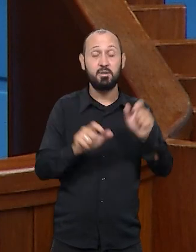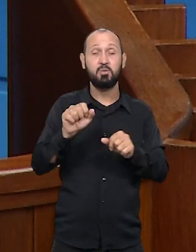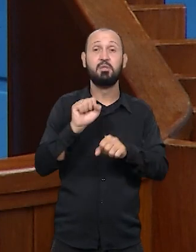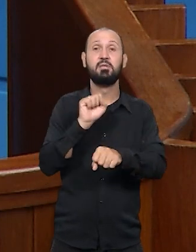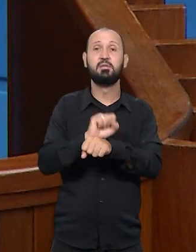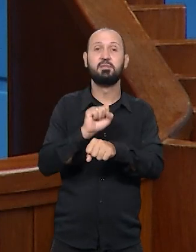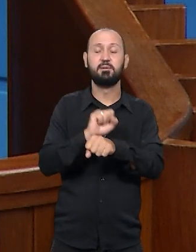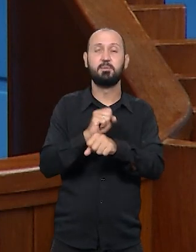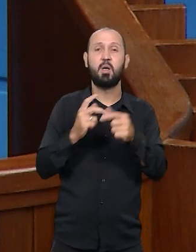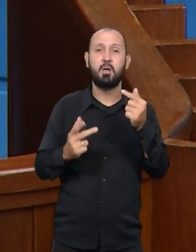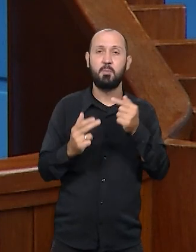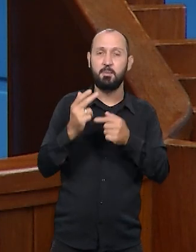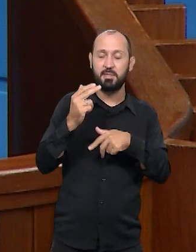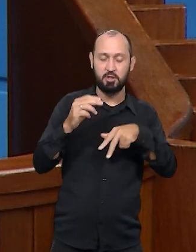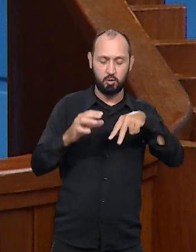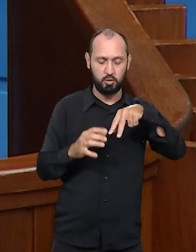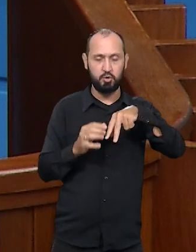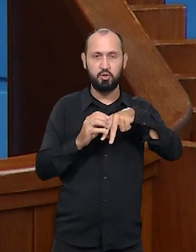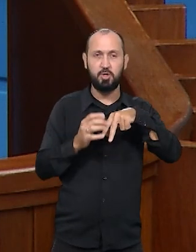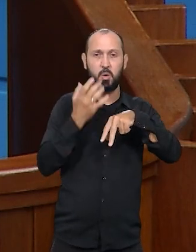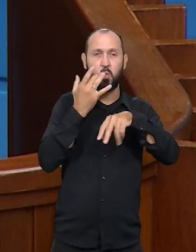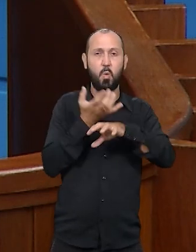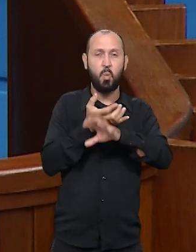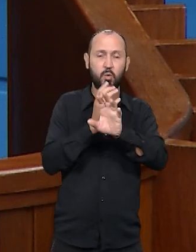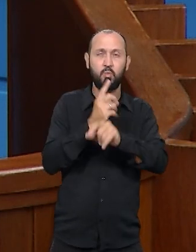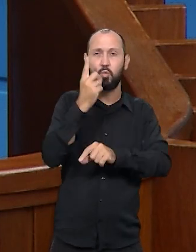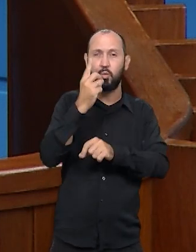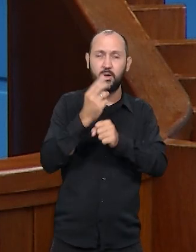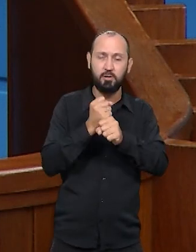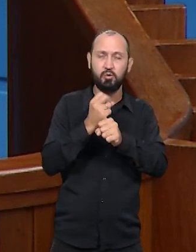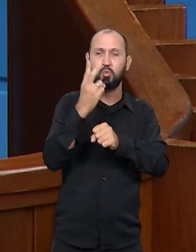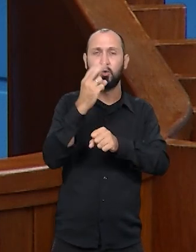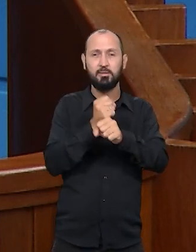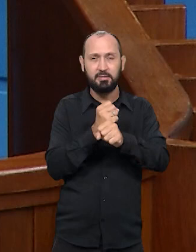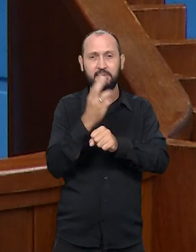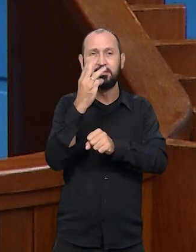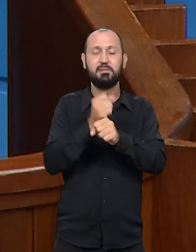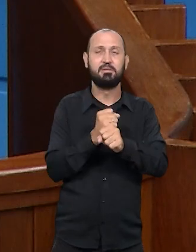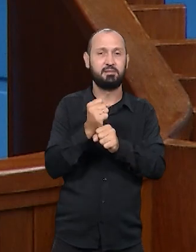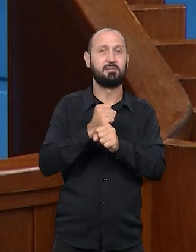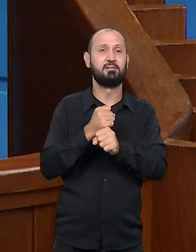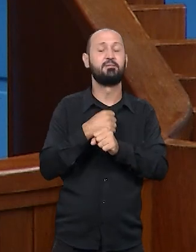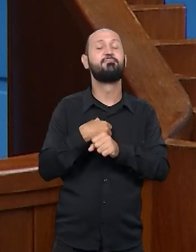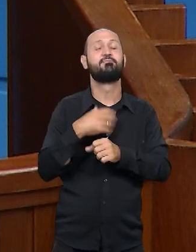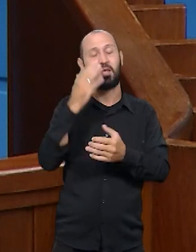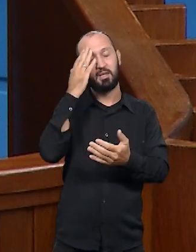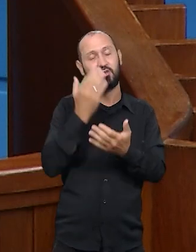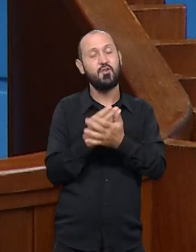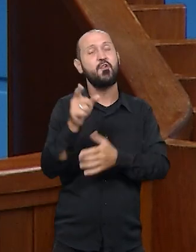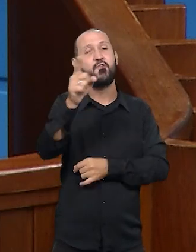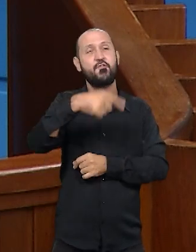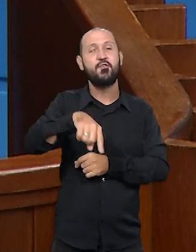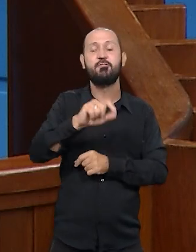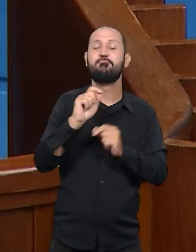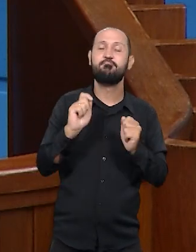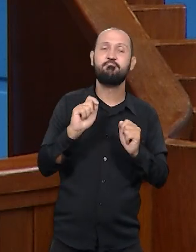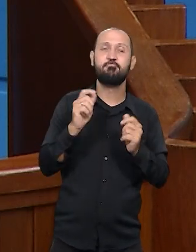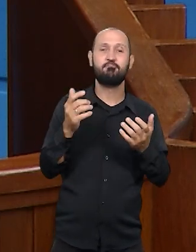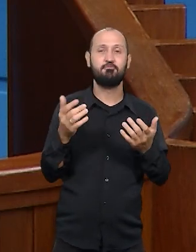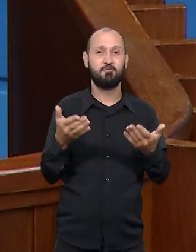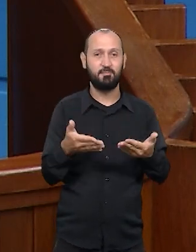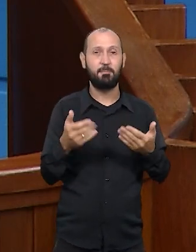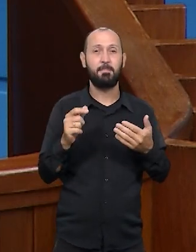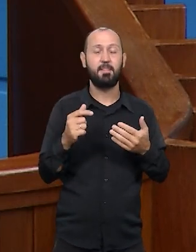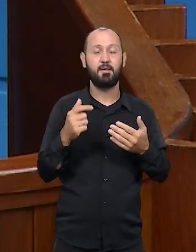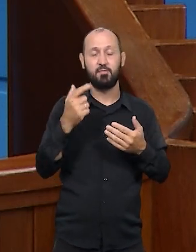muitas histórias de pessoas esperando uma cirurgia ortopédica um ano há dois anos há três anos